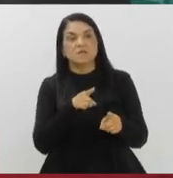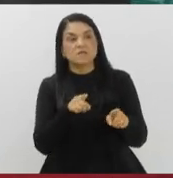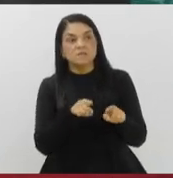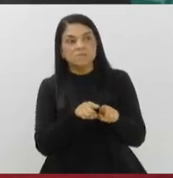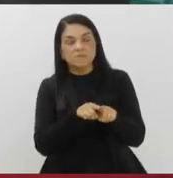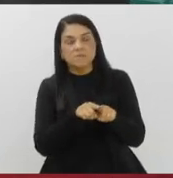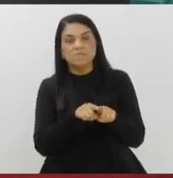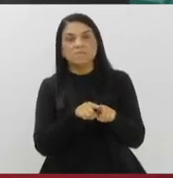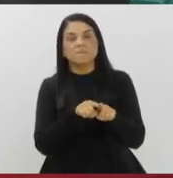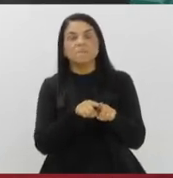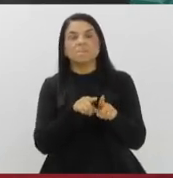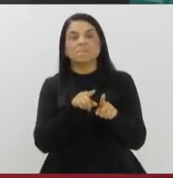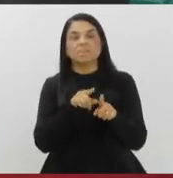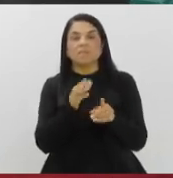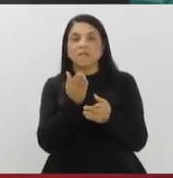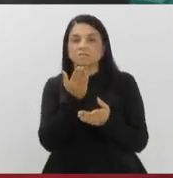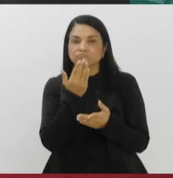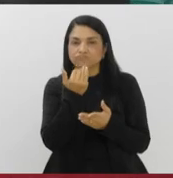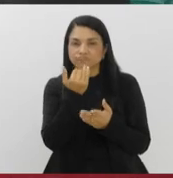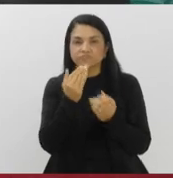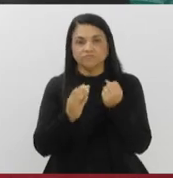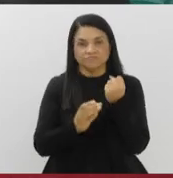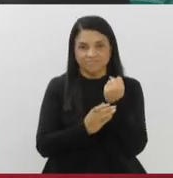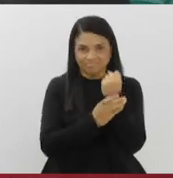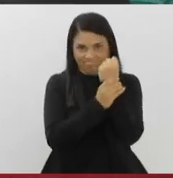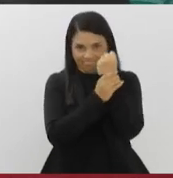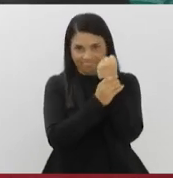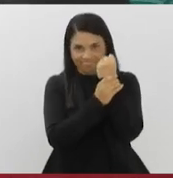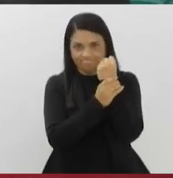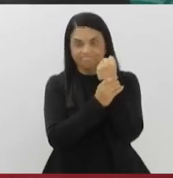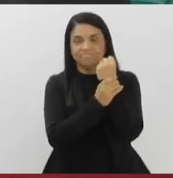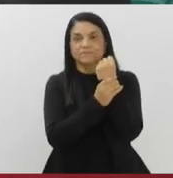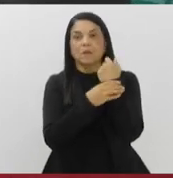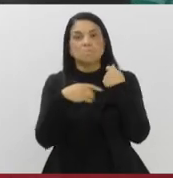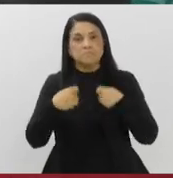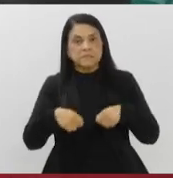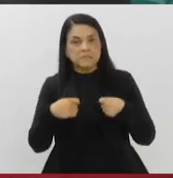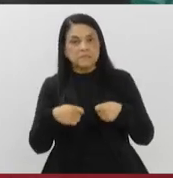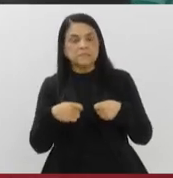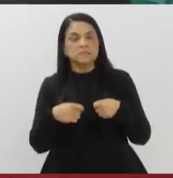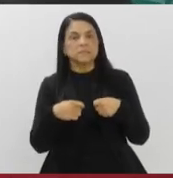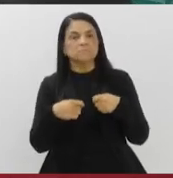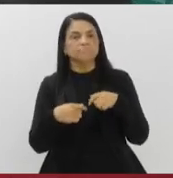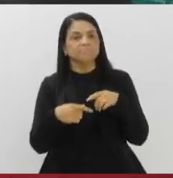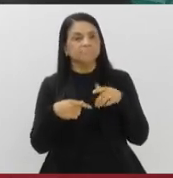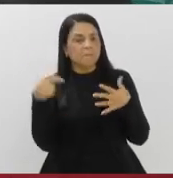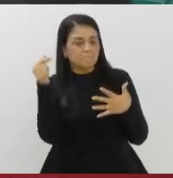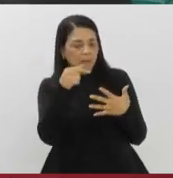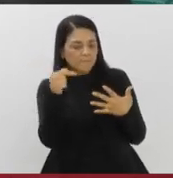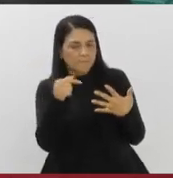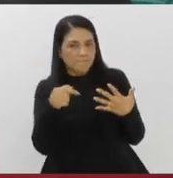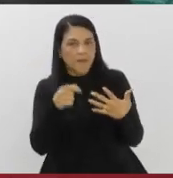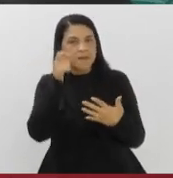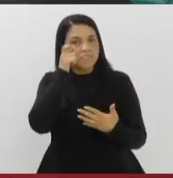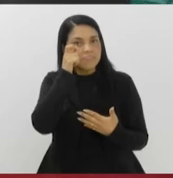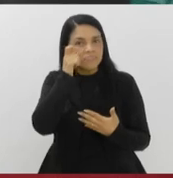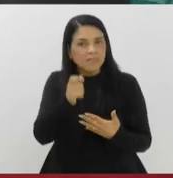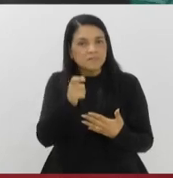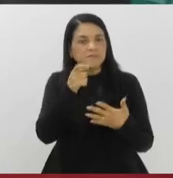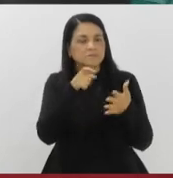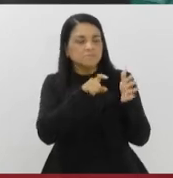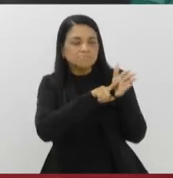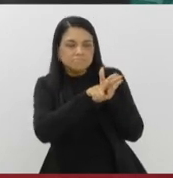da invisibilidade das nossas ações e podem trazer elementos muito interessantes, tanto para a pesquisa quanto para o